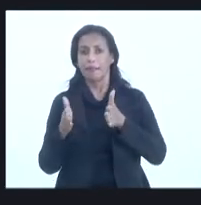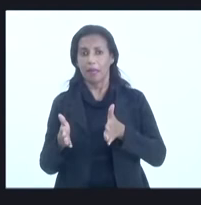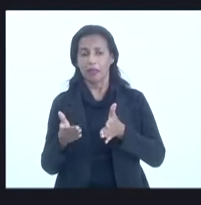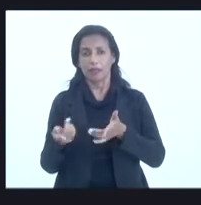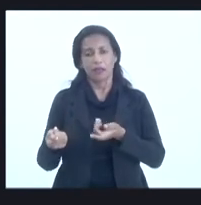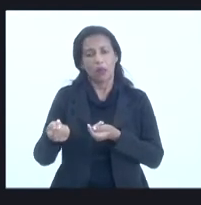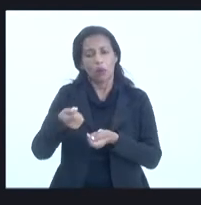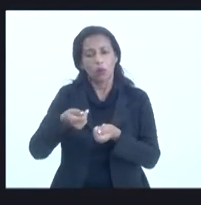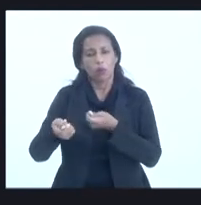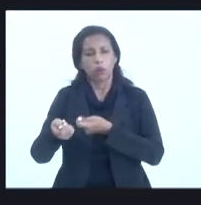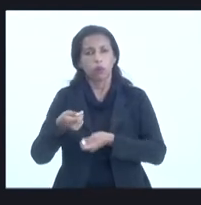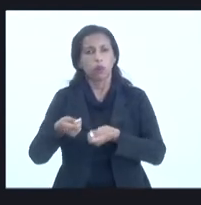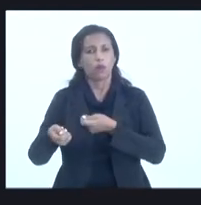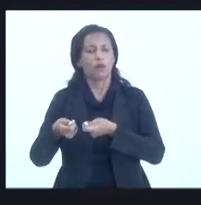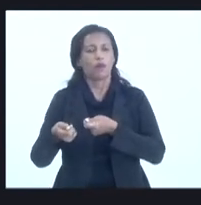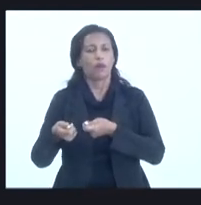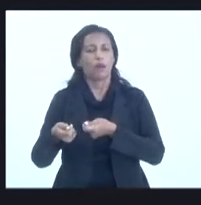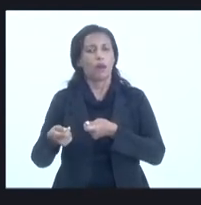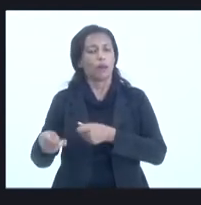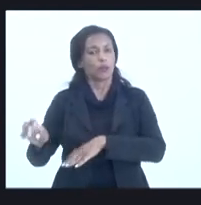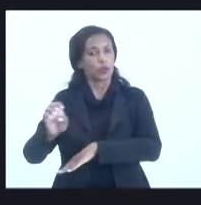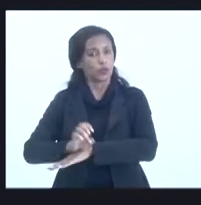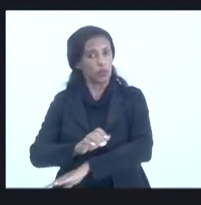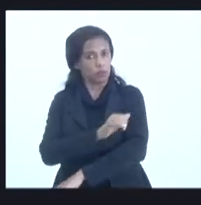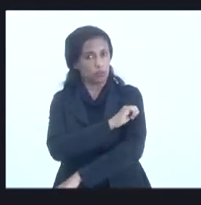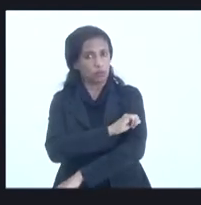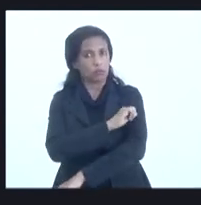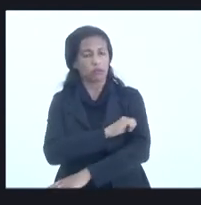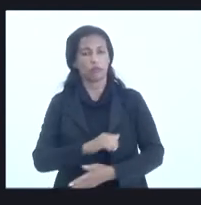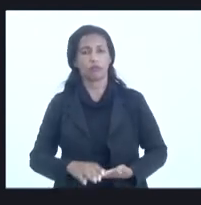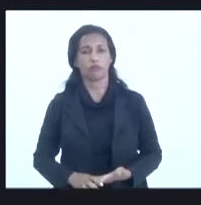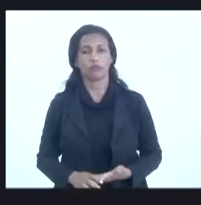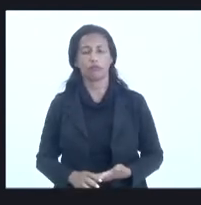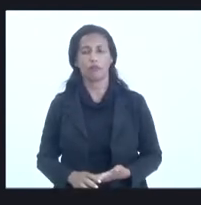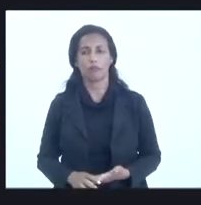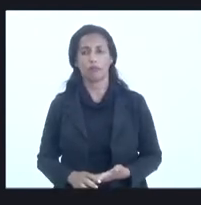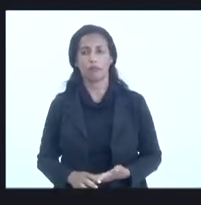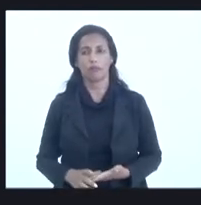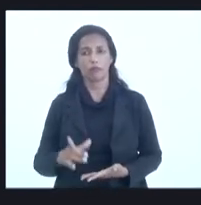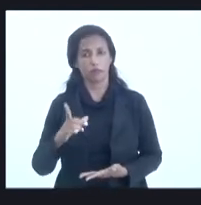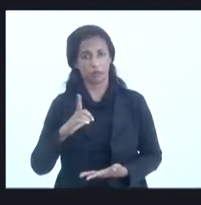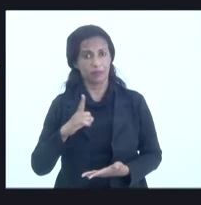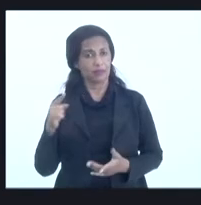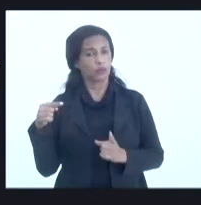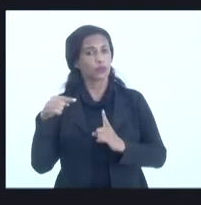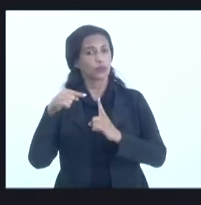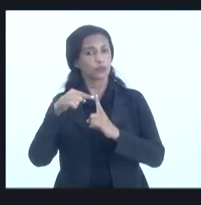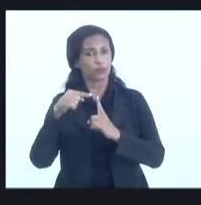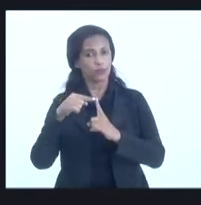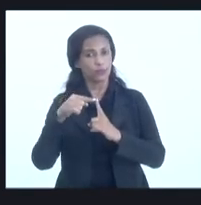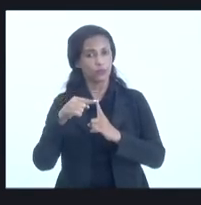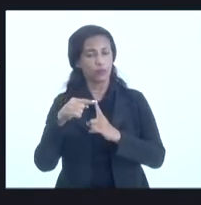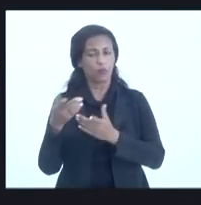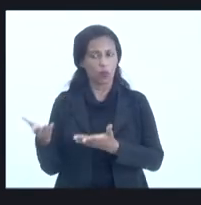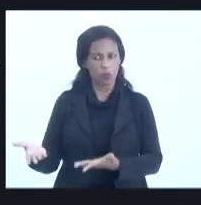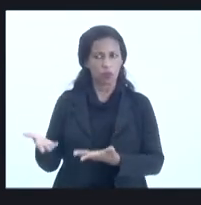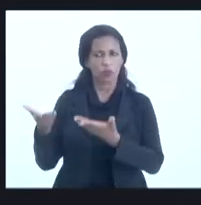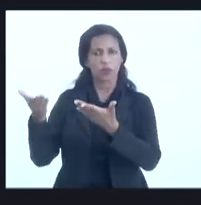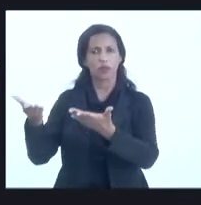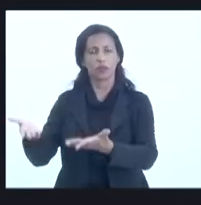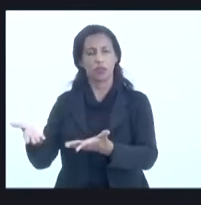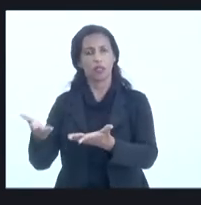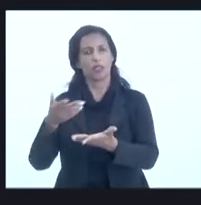de investimento para o Estado do Rio de Janeiro, ele tem por objetivo, como Vossa